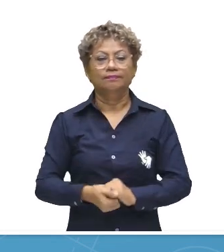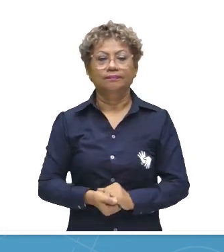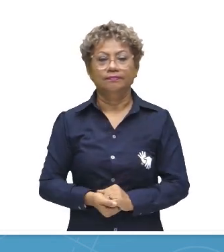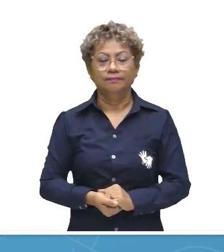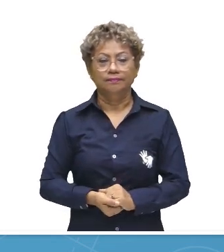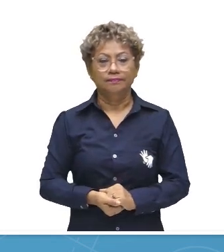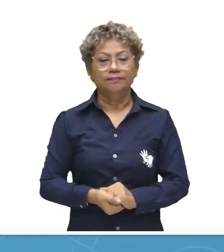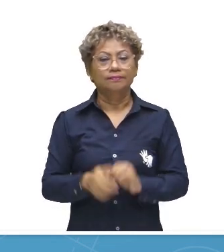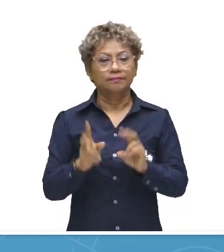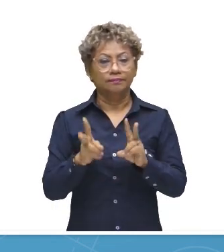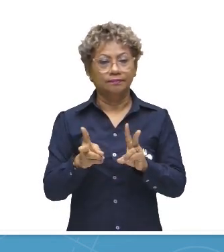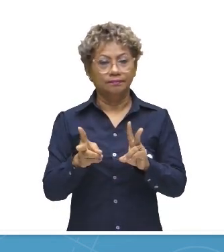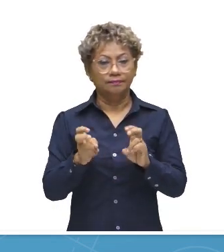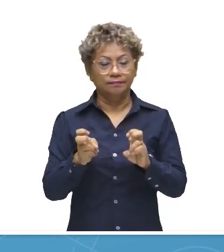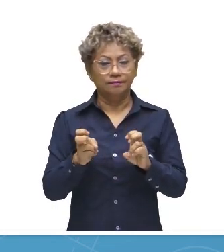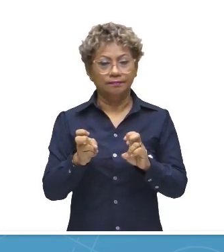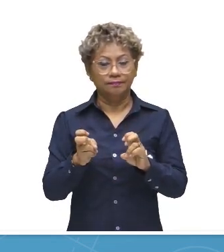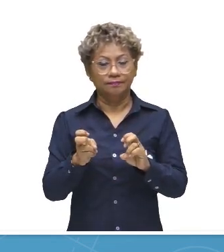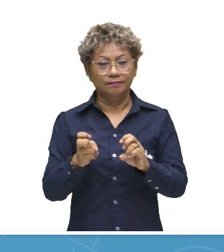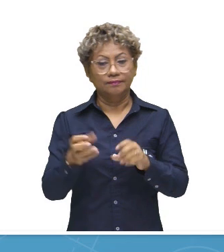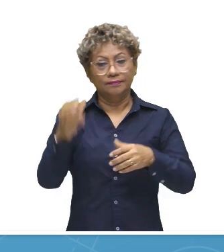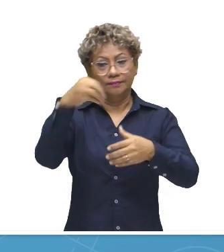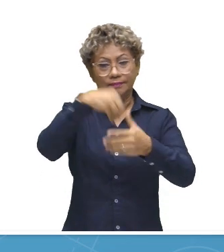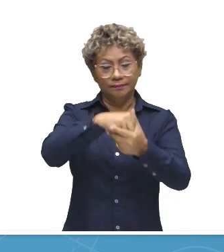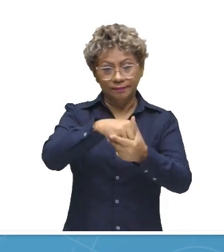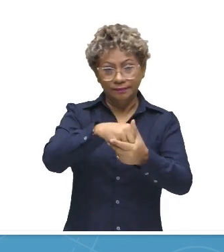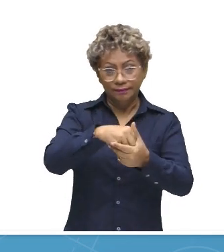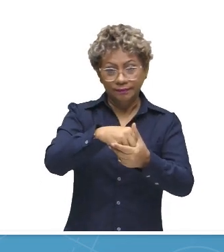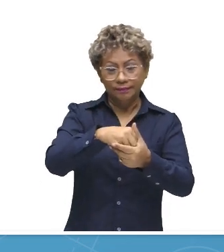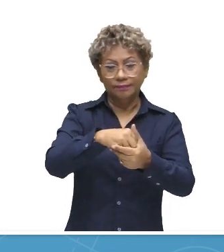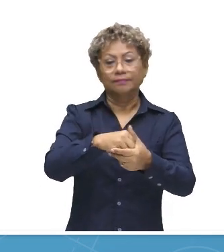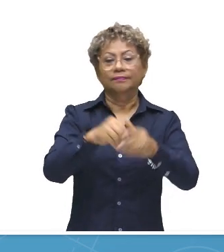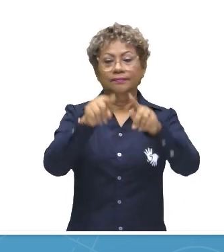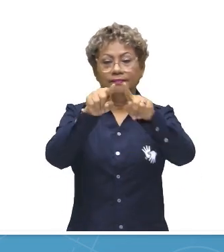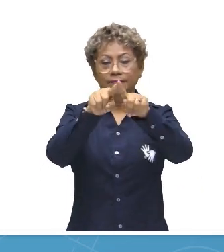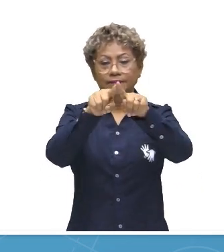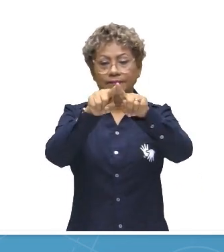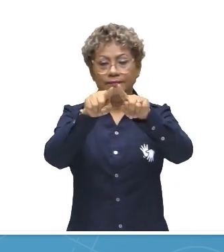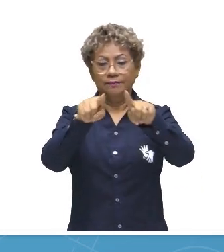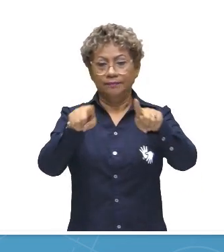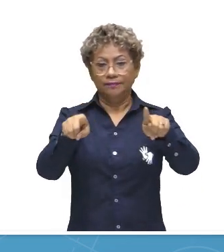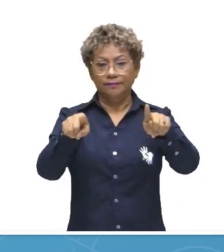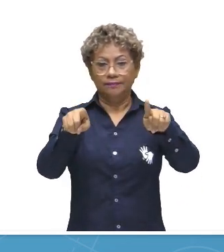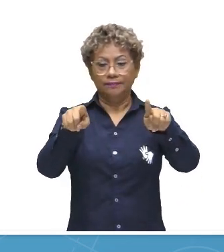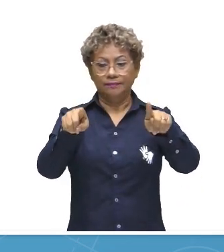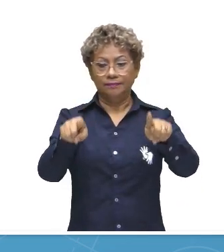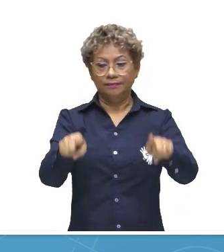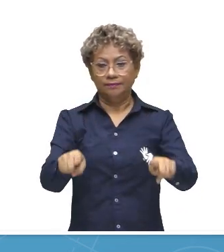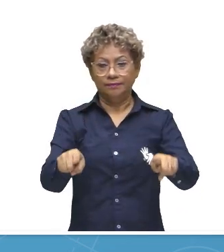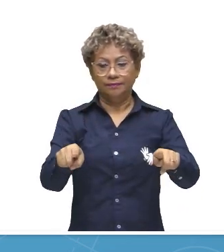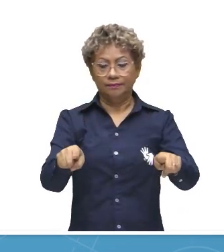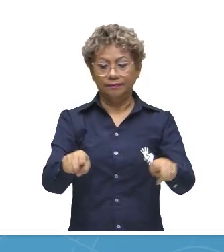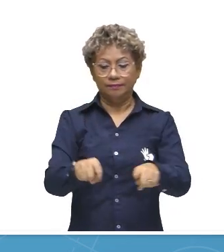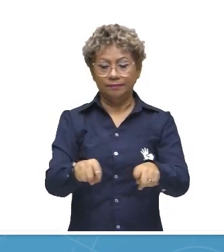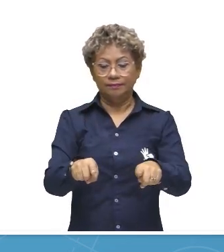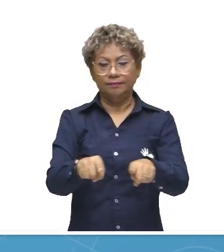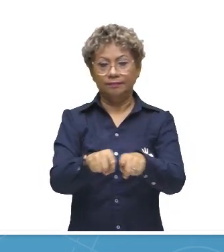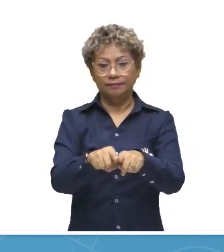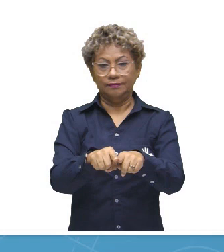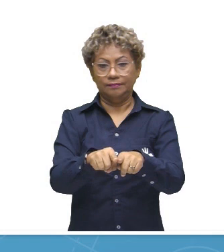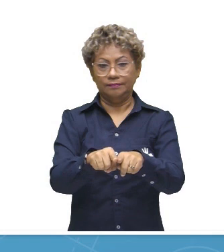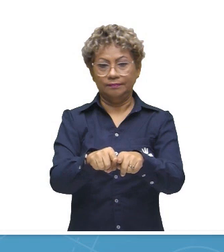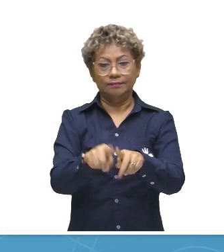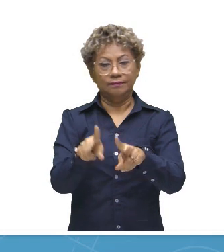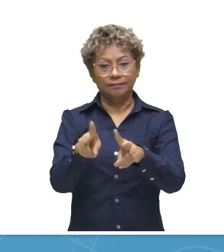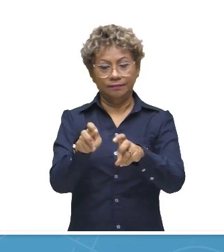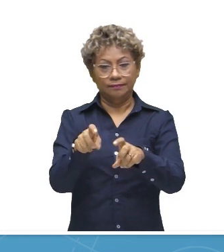por essa região aqui interna, né, que é a união de dois lados, né, ponto de encontro de dois segmentos.